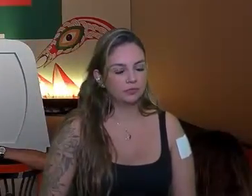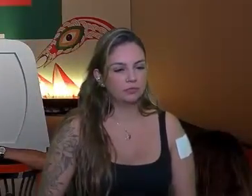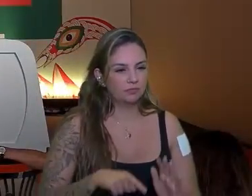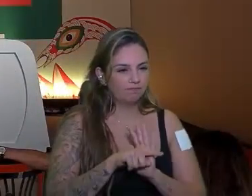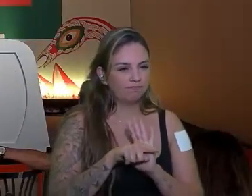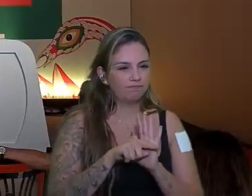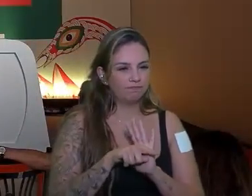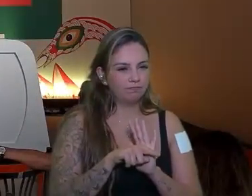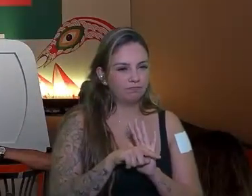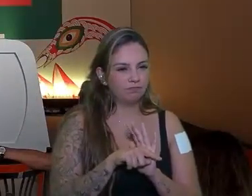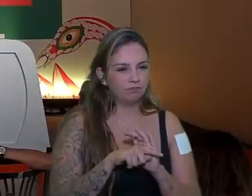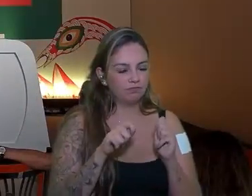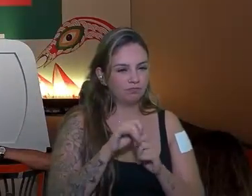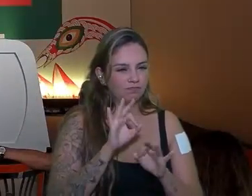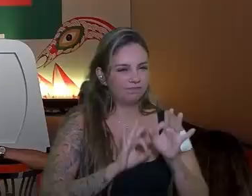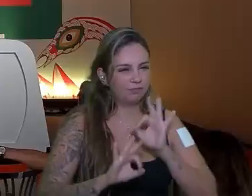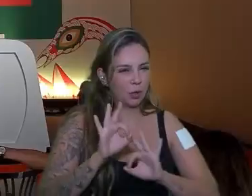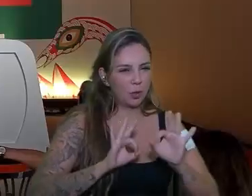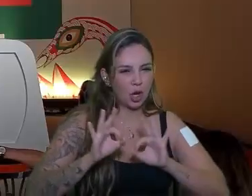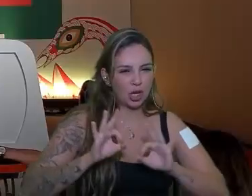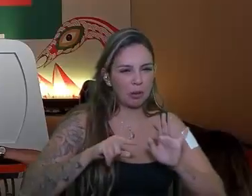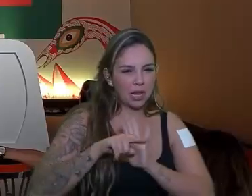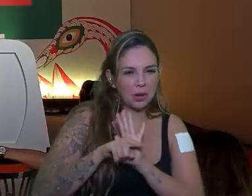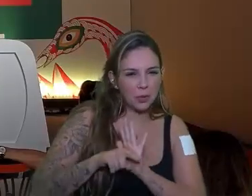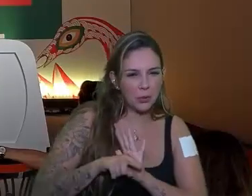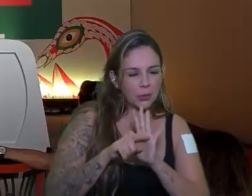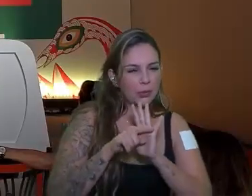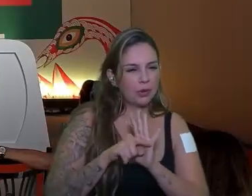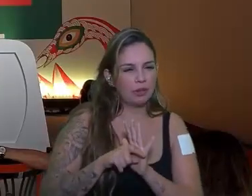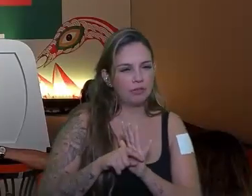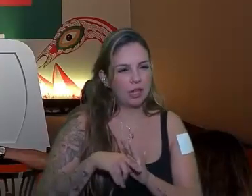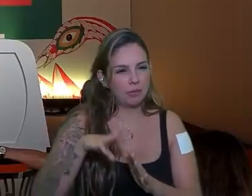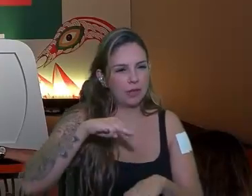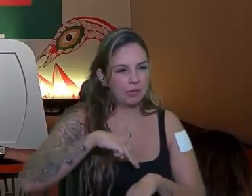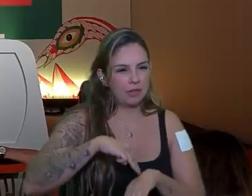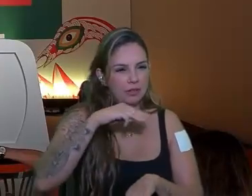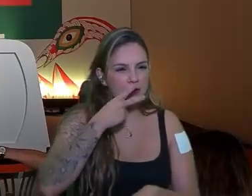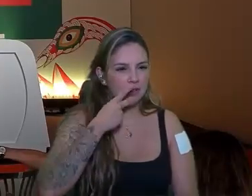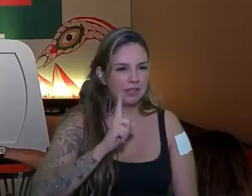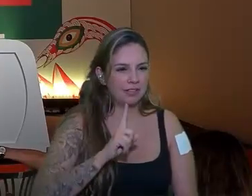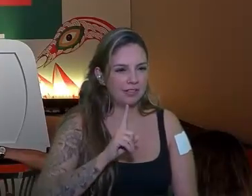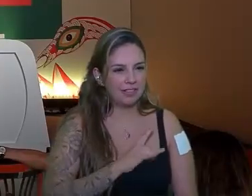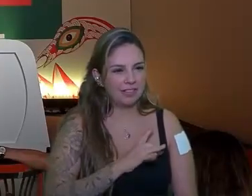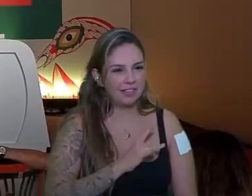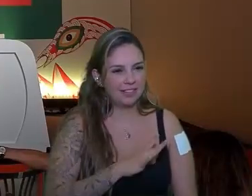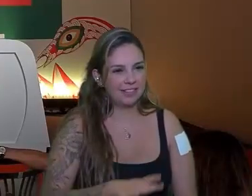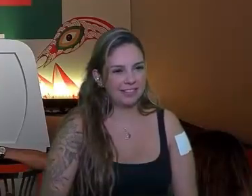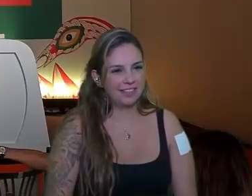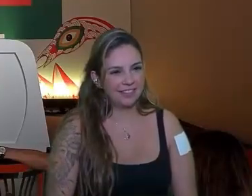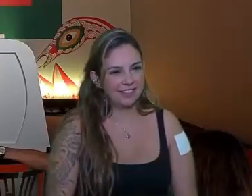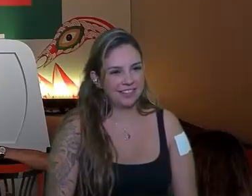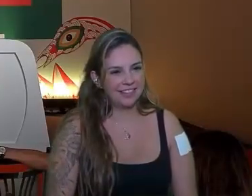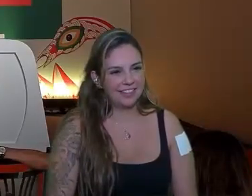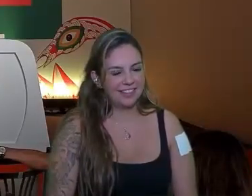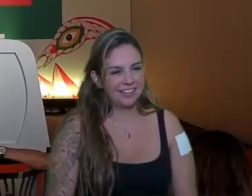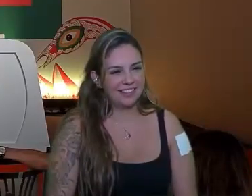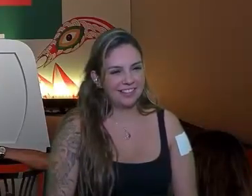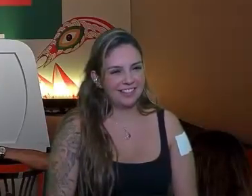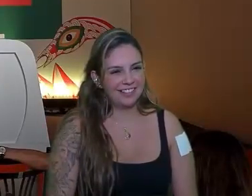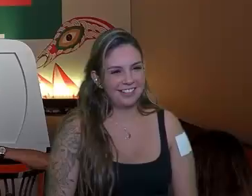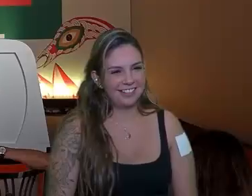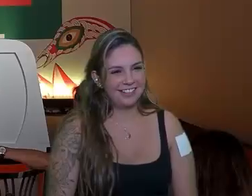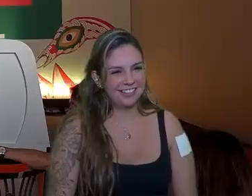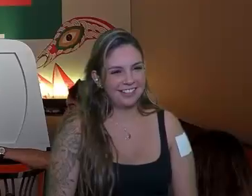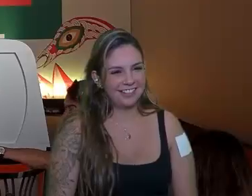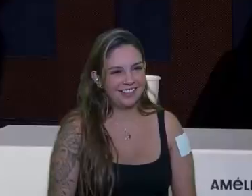essas pesquisas, fazer um projeto de pesquisa, sabe, vai para mestrado, Lavínia? E eu falo, eu morro de medo da academia, até uma tá ali para me